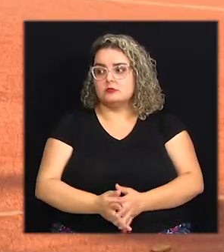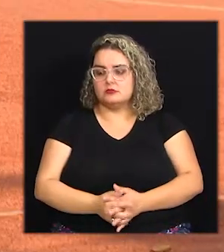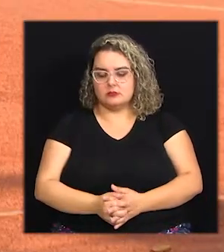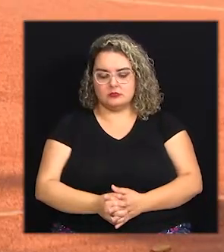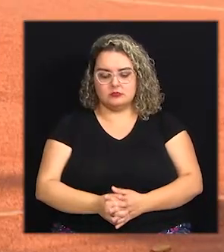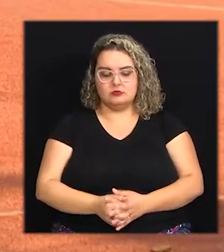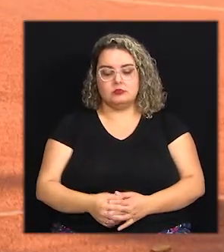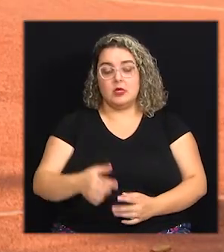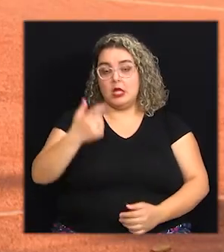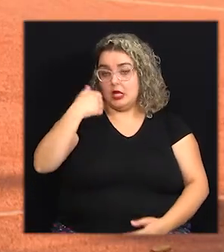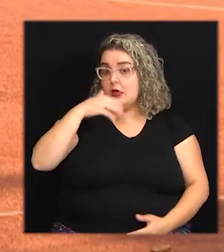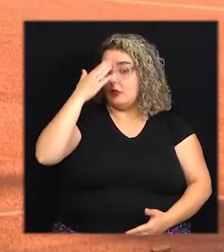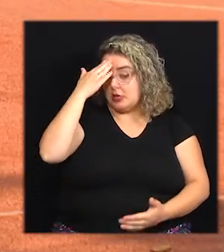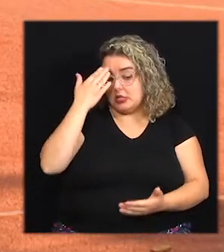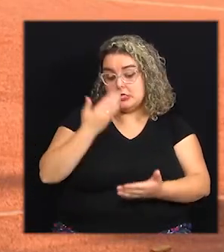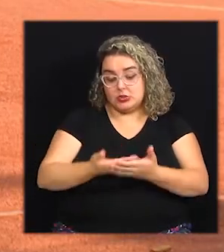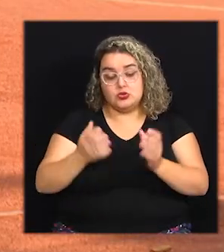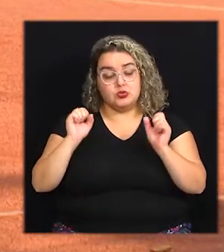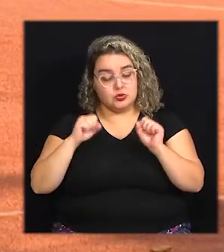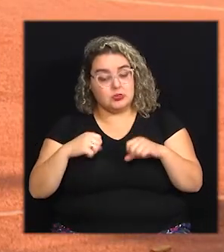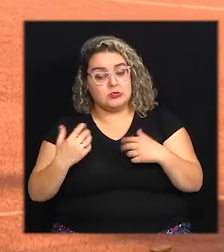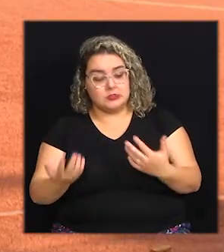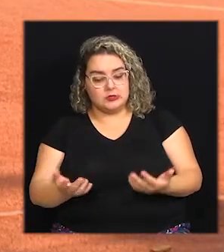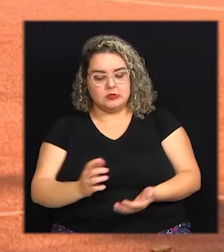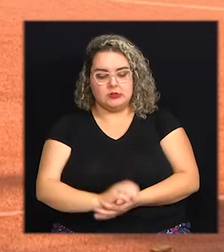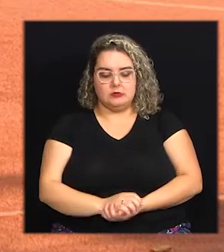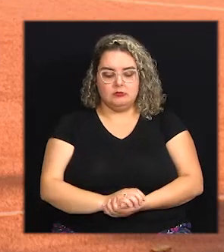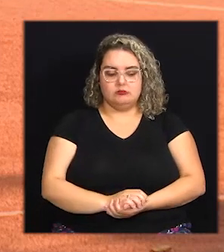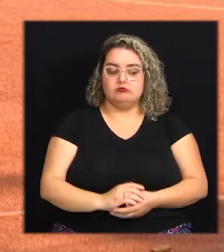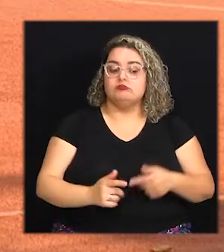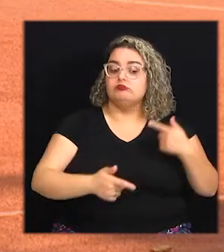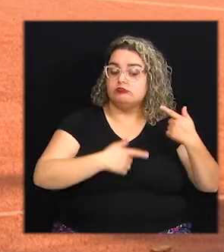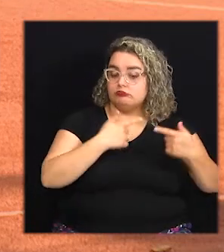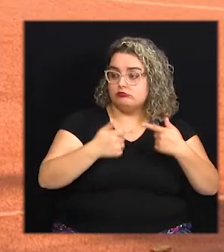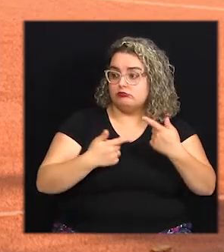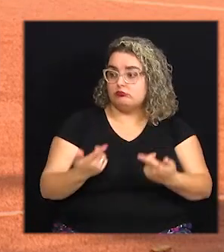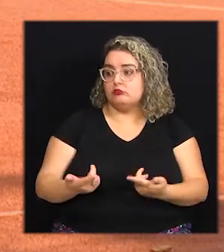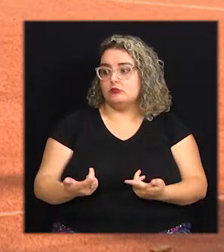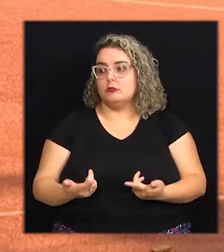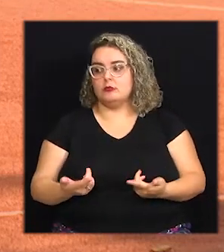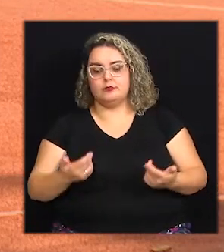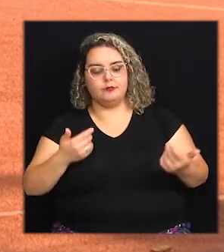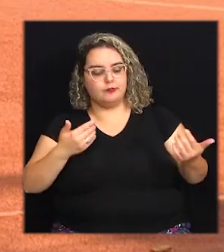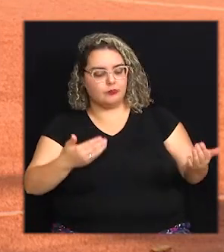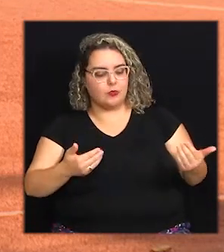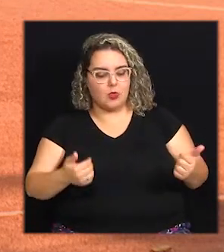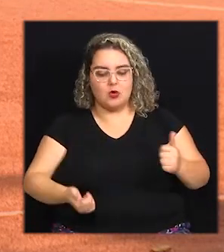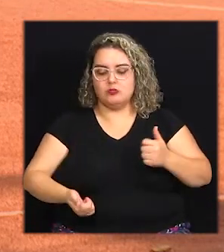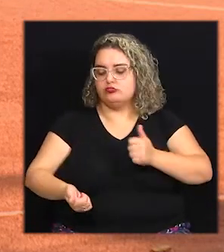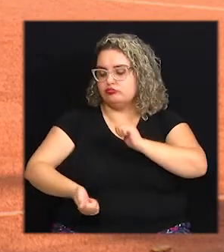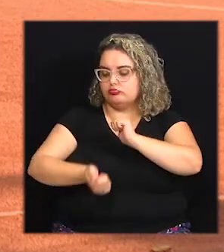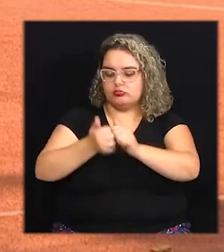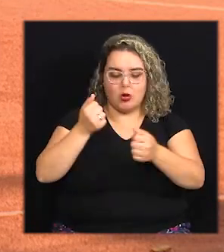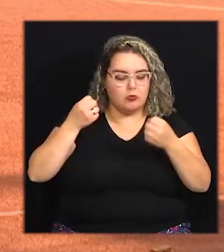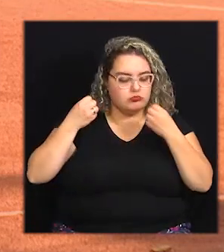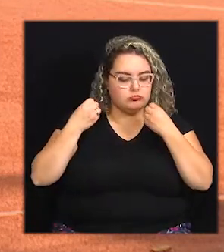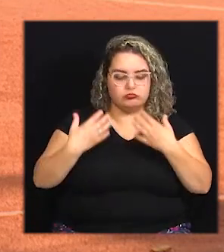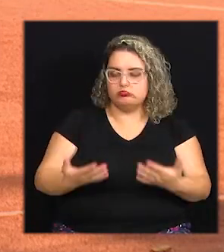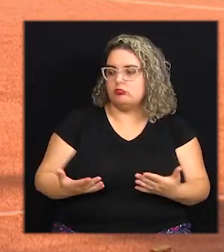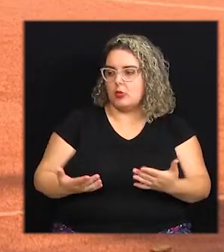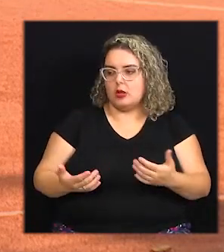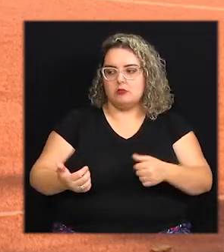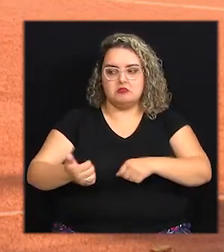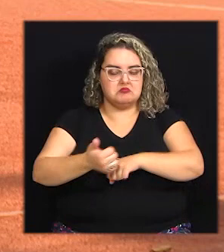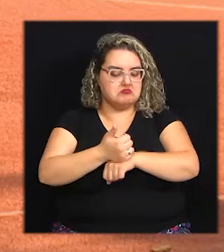Cara, eu acredito que sim, porque é uma geração que tá vindo com jovens muito, muito bons, não tem nem o que